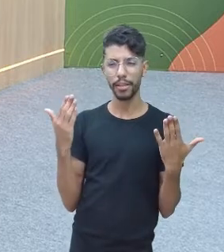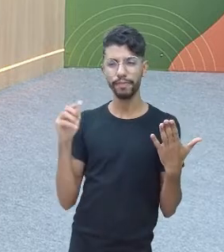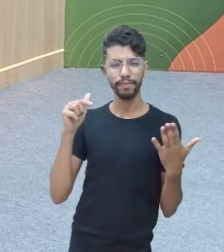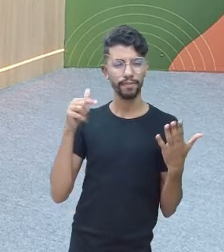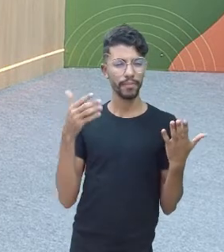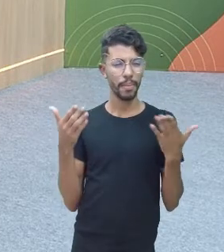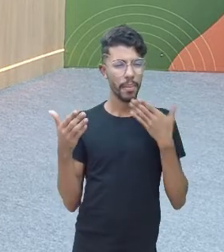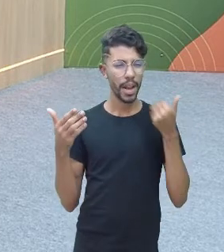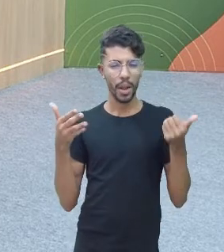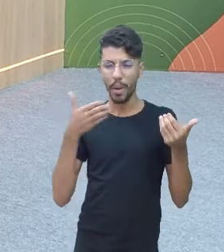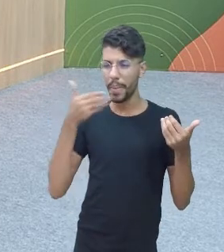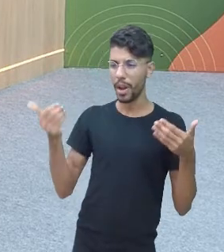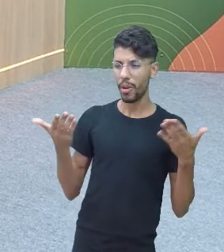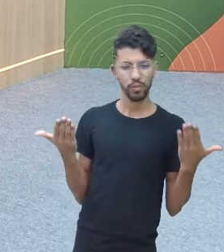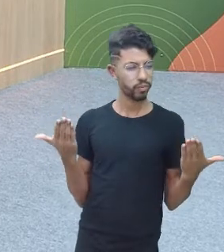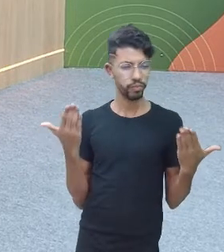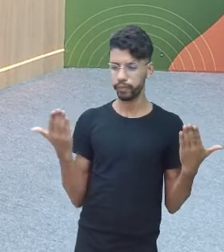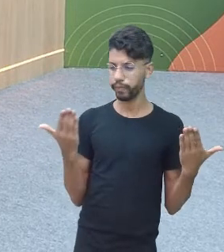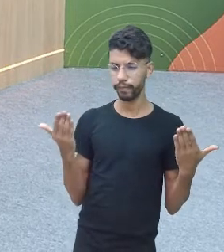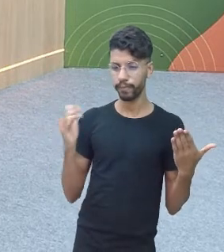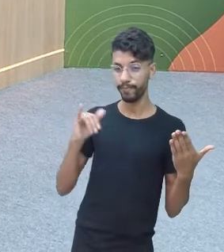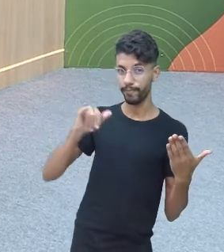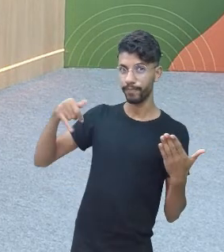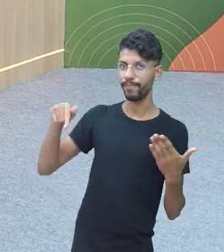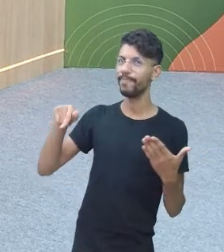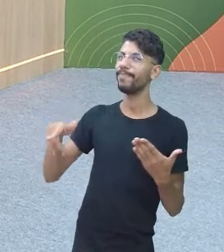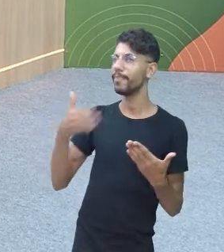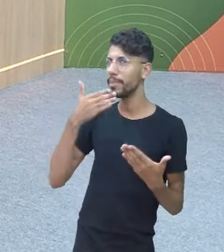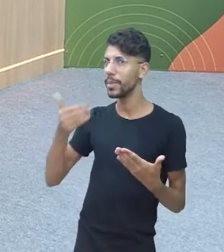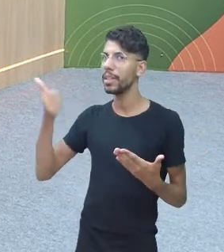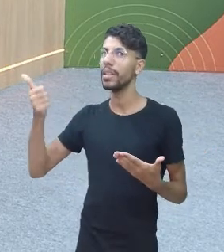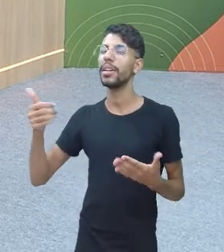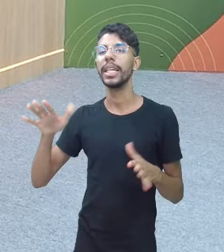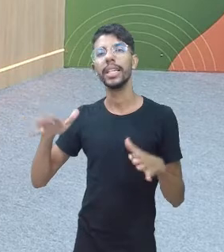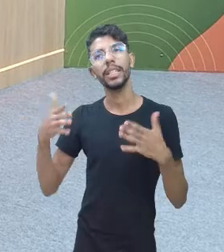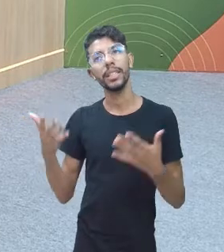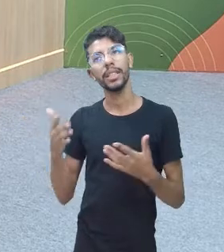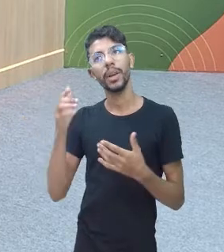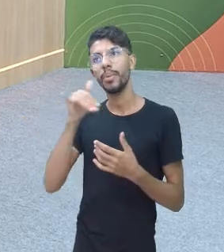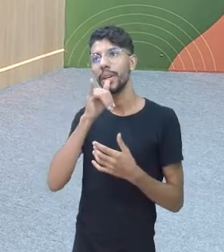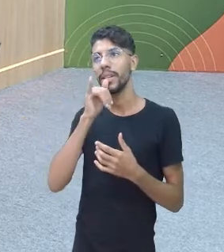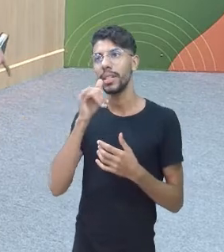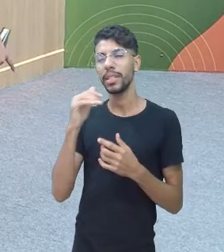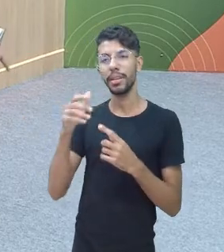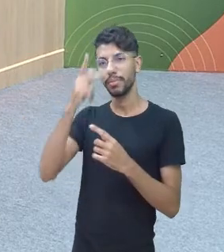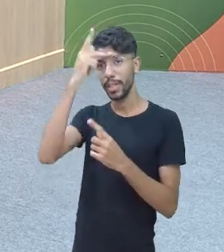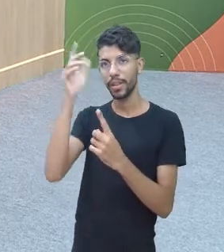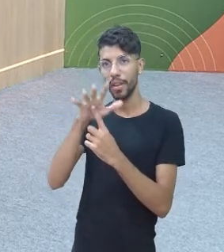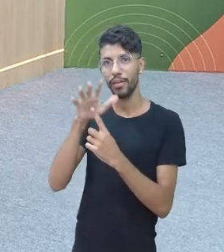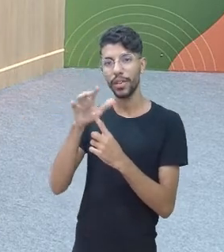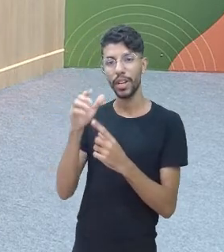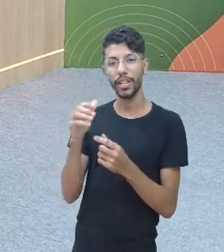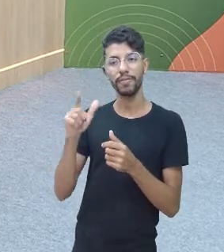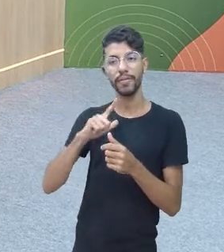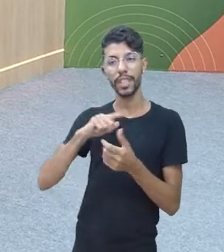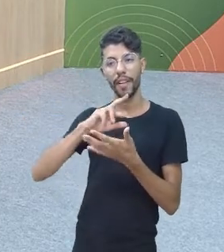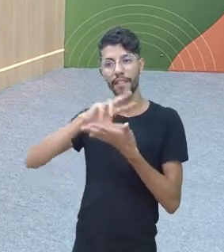influencer ele consegue ali produzir uma cadeia de ideias que convença você a trocar de produto às vezes,